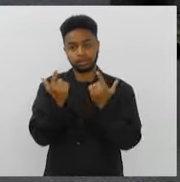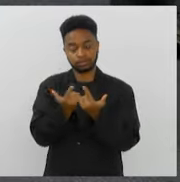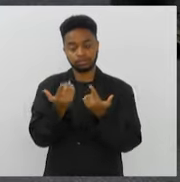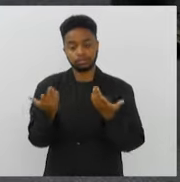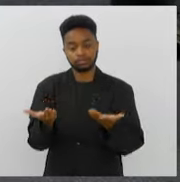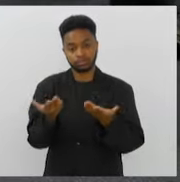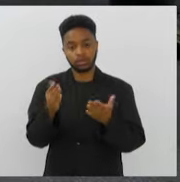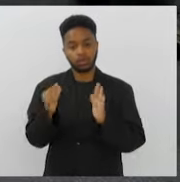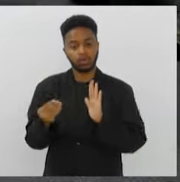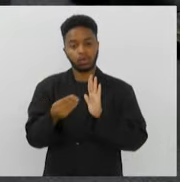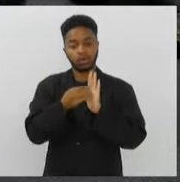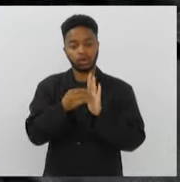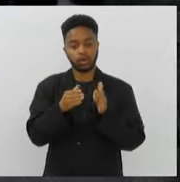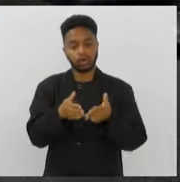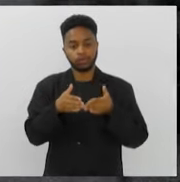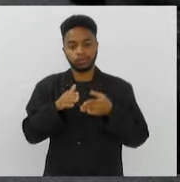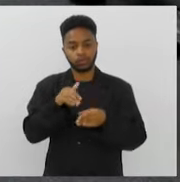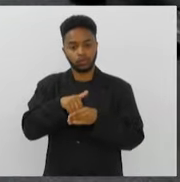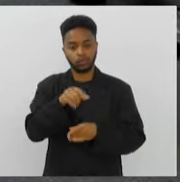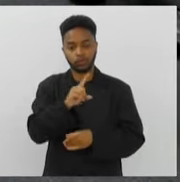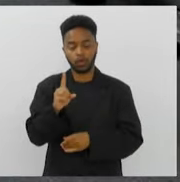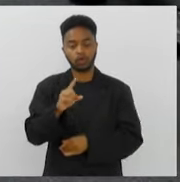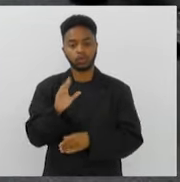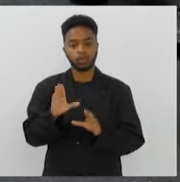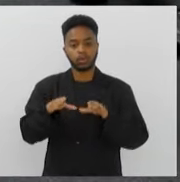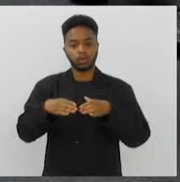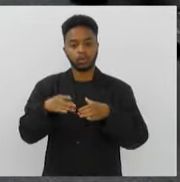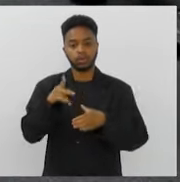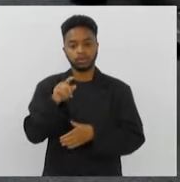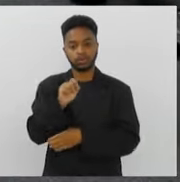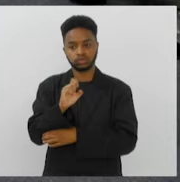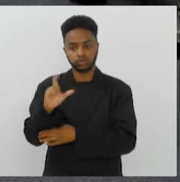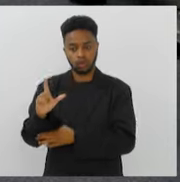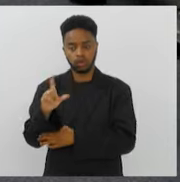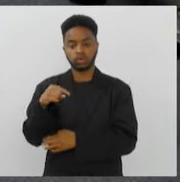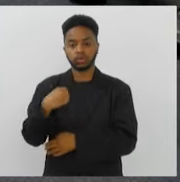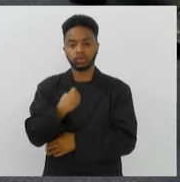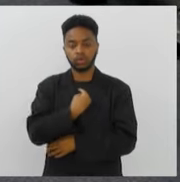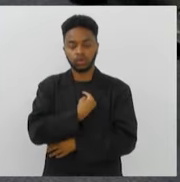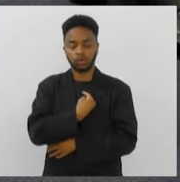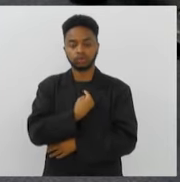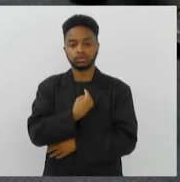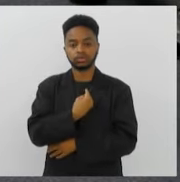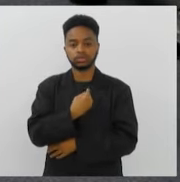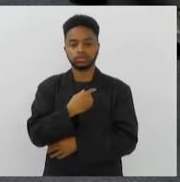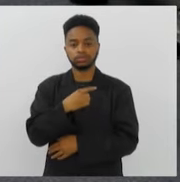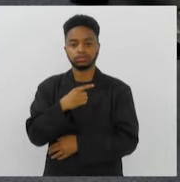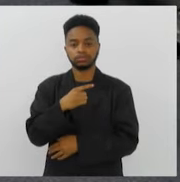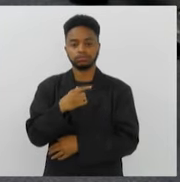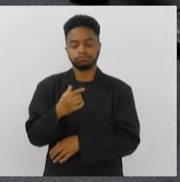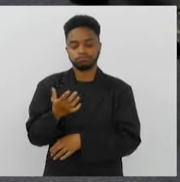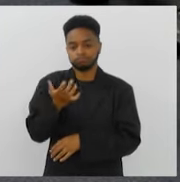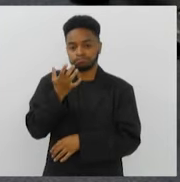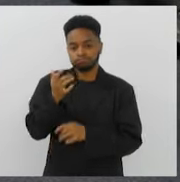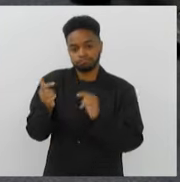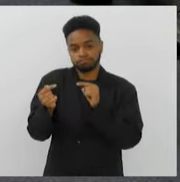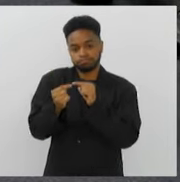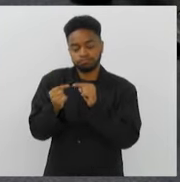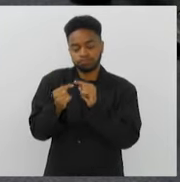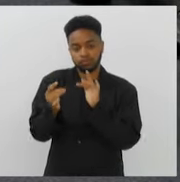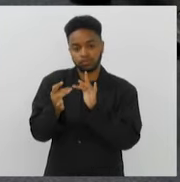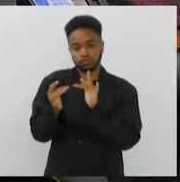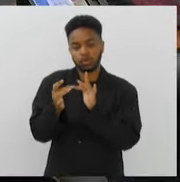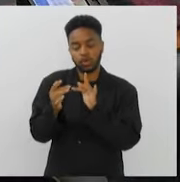ratificar aí a abstenção da bancada do pessoal, apesar de termos uma autoestima junto ao deputado em